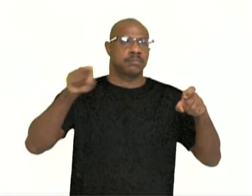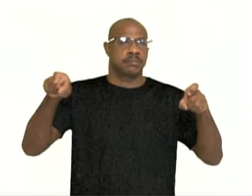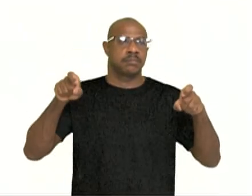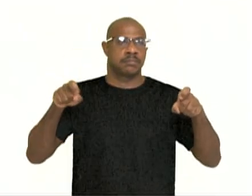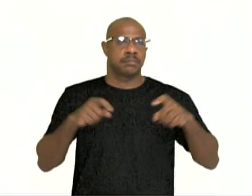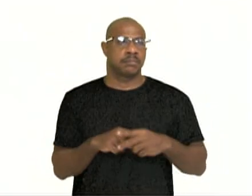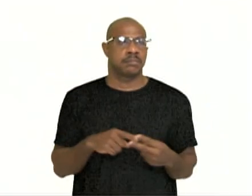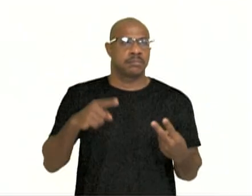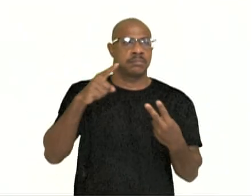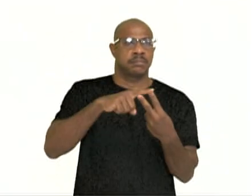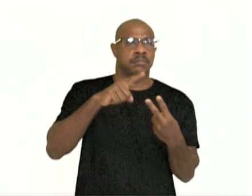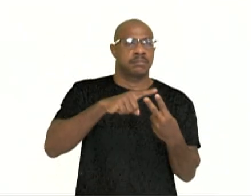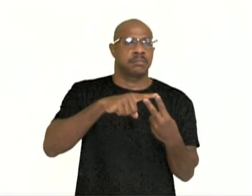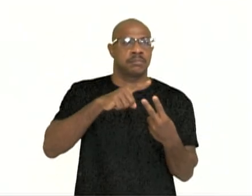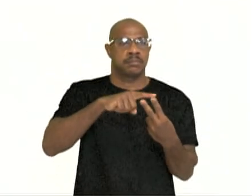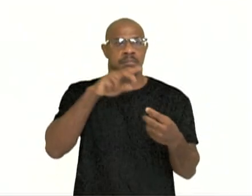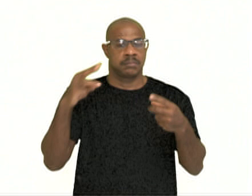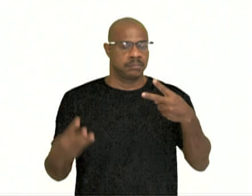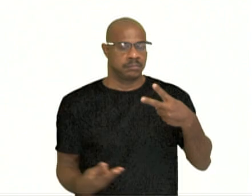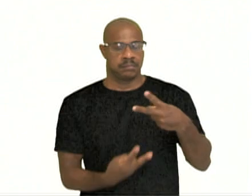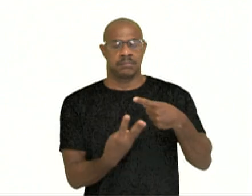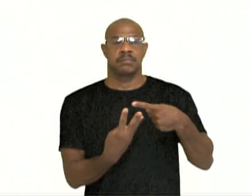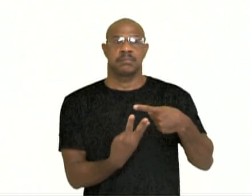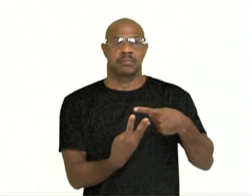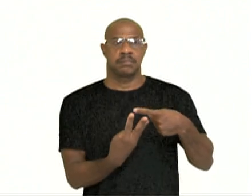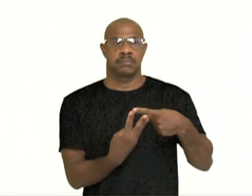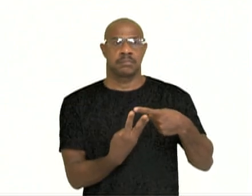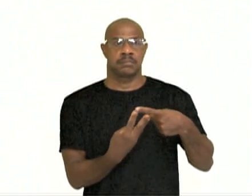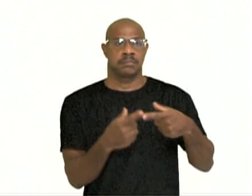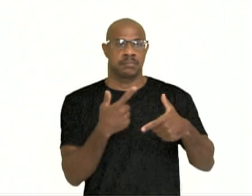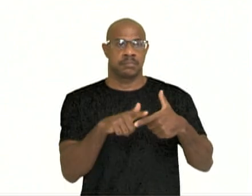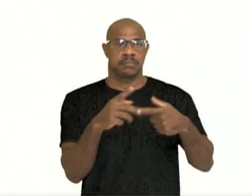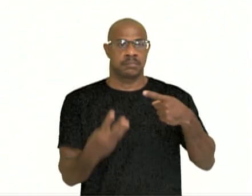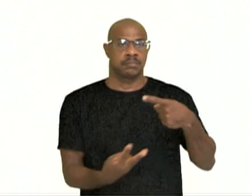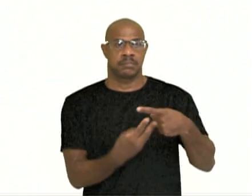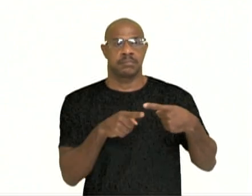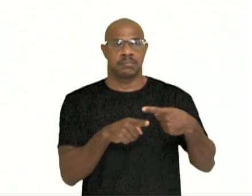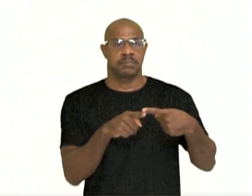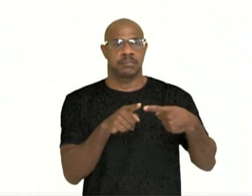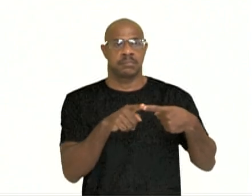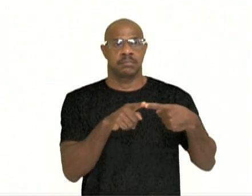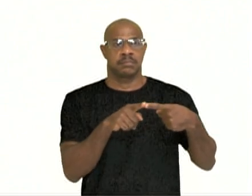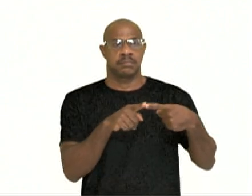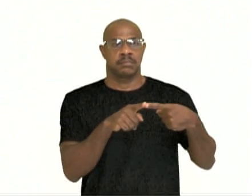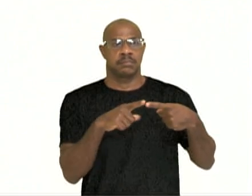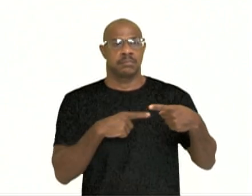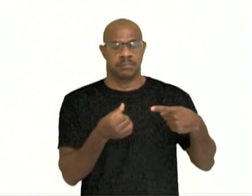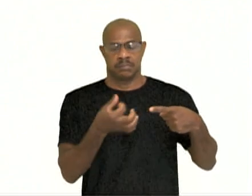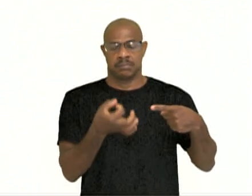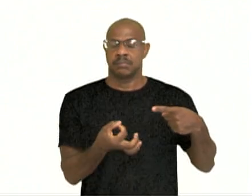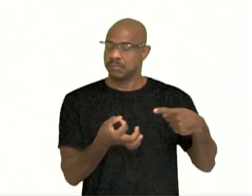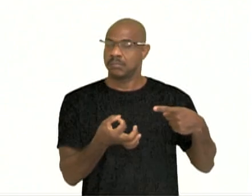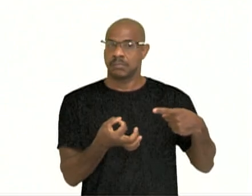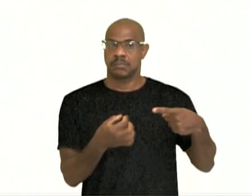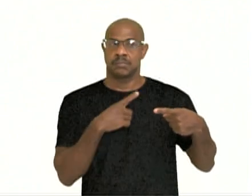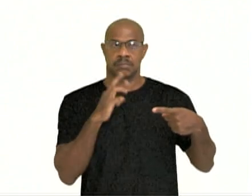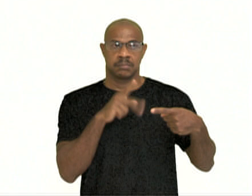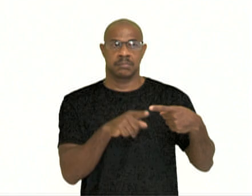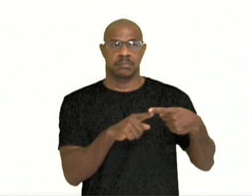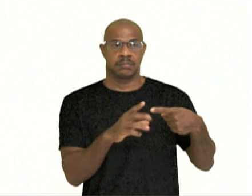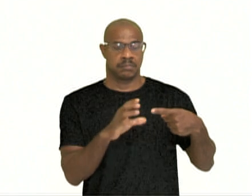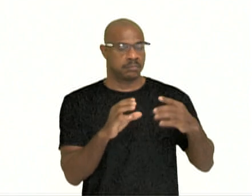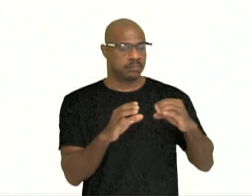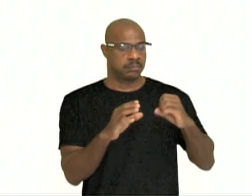sobre 3, lembrando que um π é 180 graus, quando eu divido aqui por 3, eu tenho 60 graus. E o